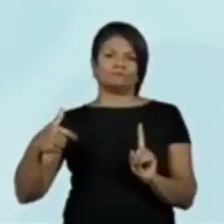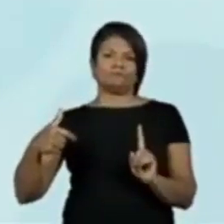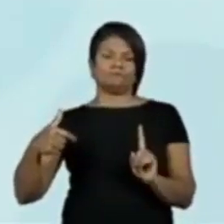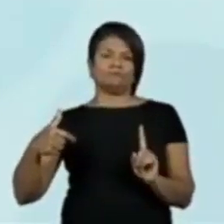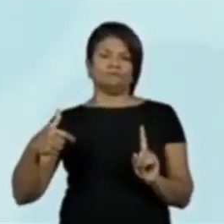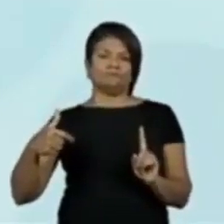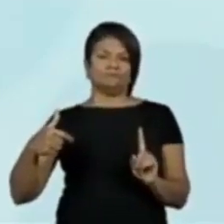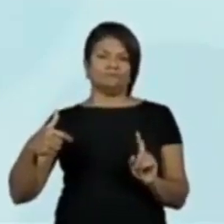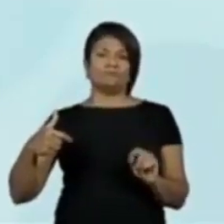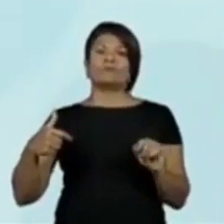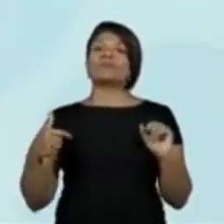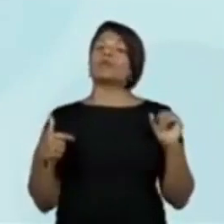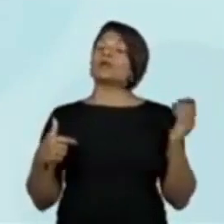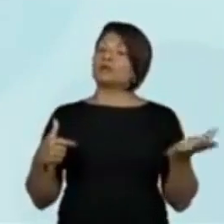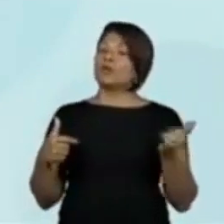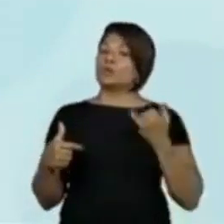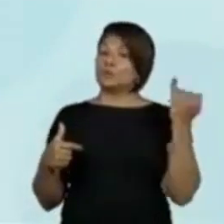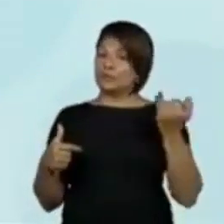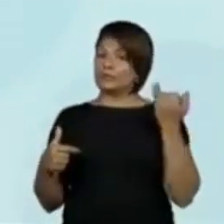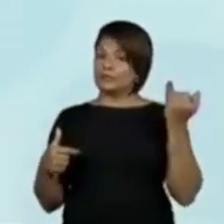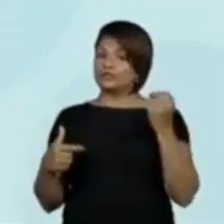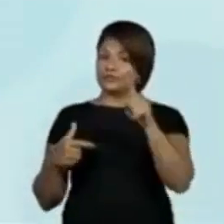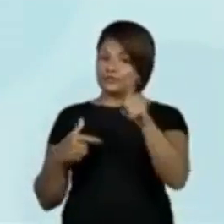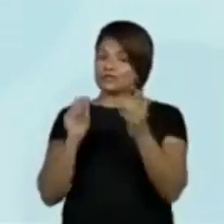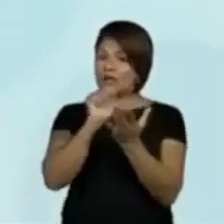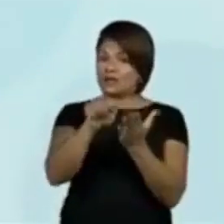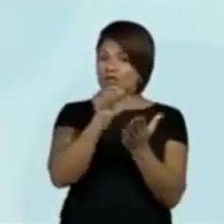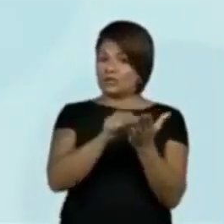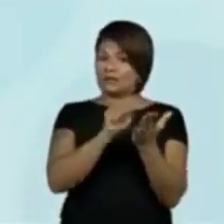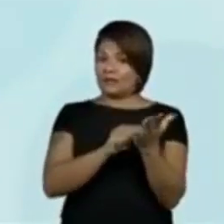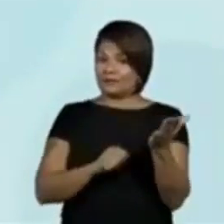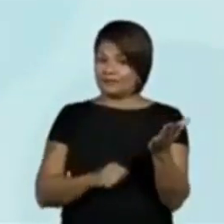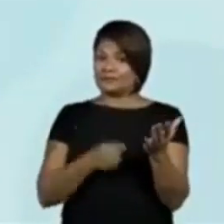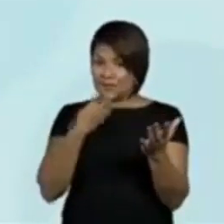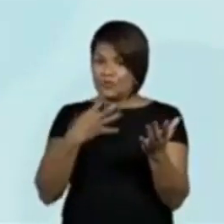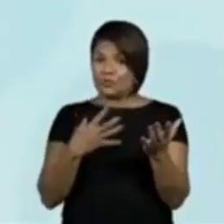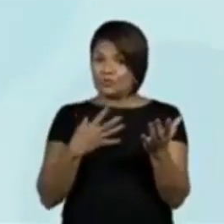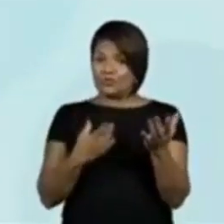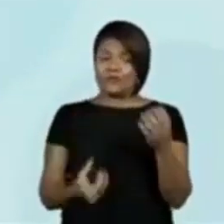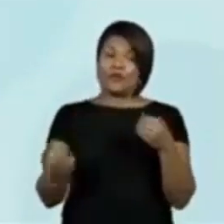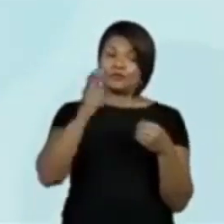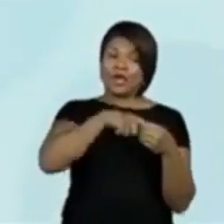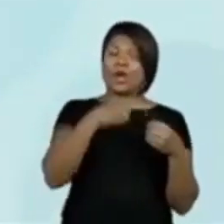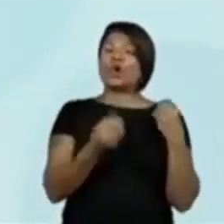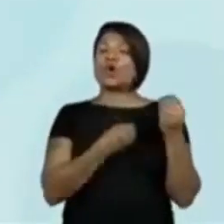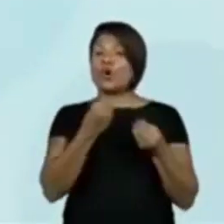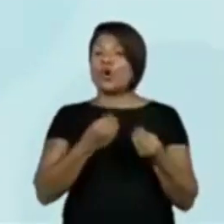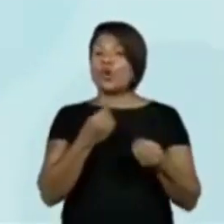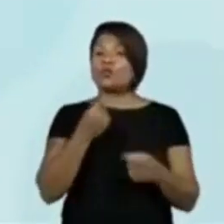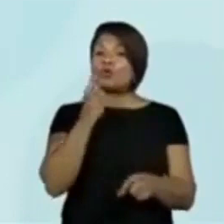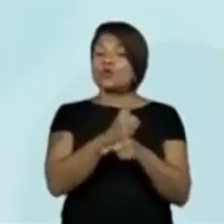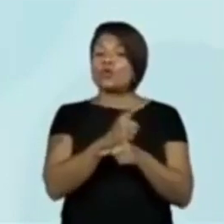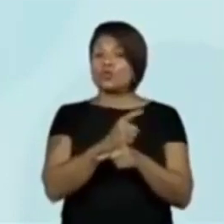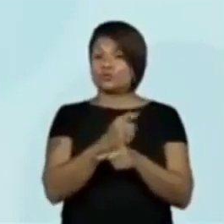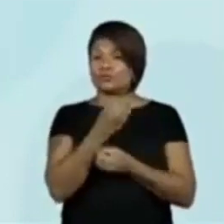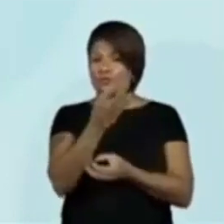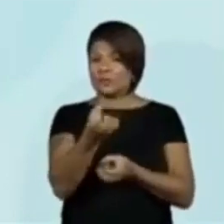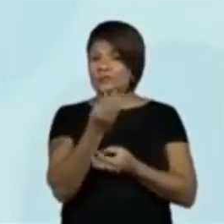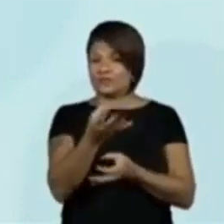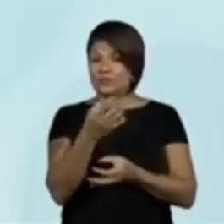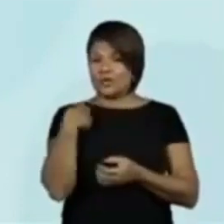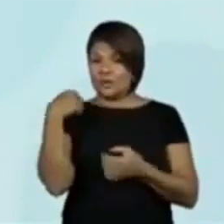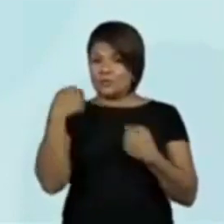Então, agora o importante é você anotar e retomar. Como eu encontro este dado?